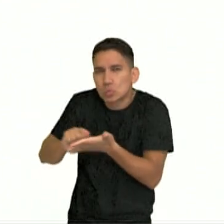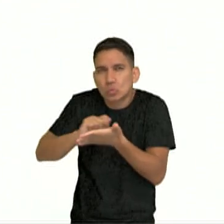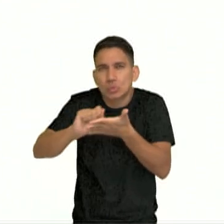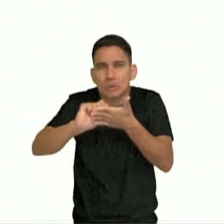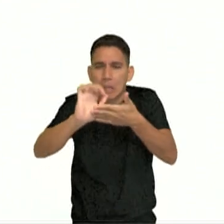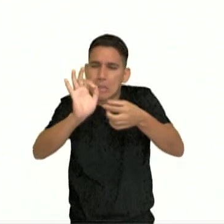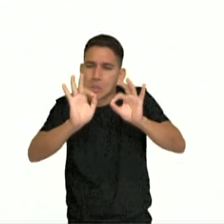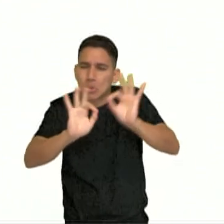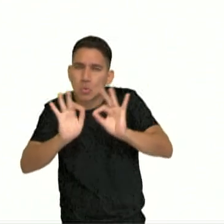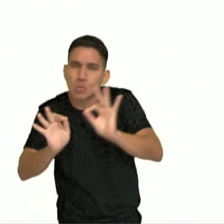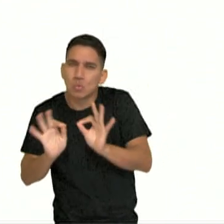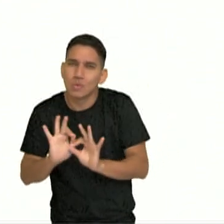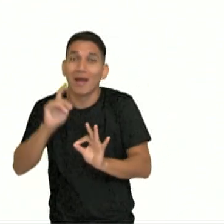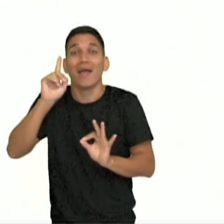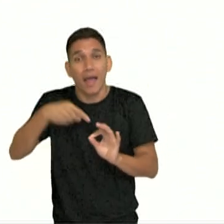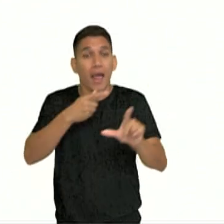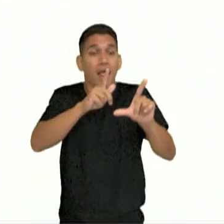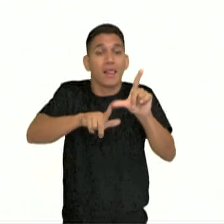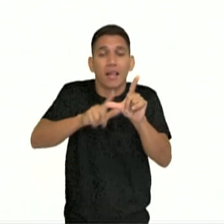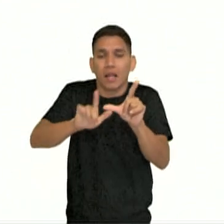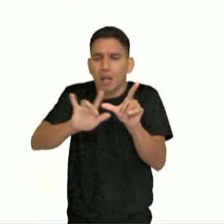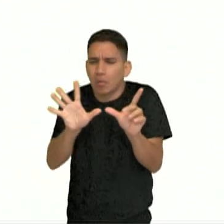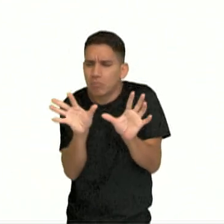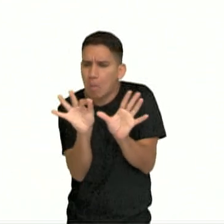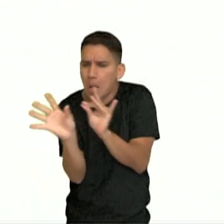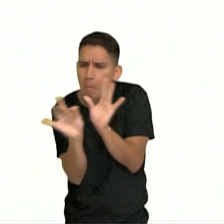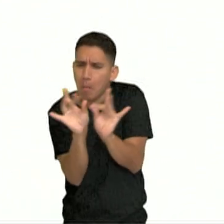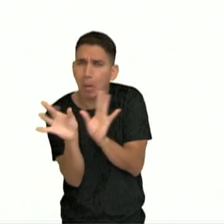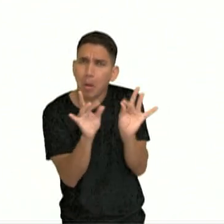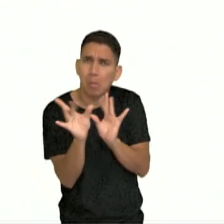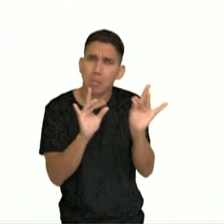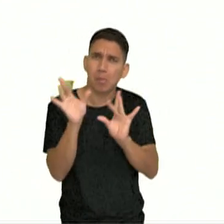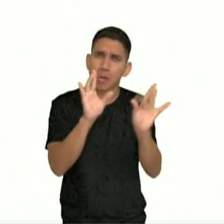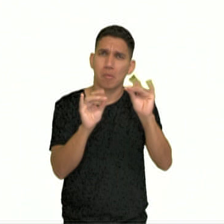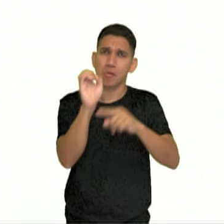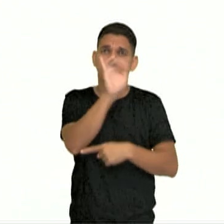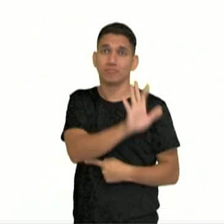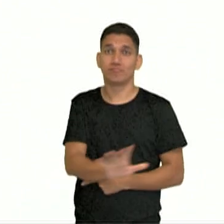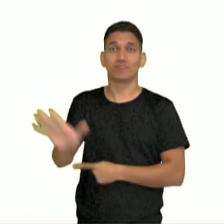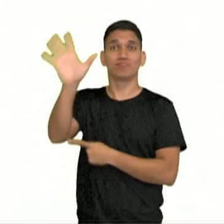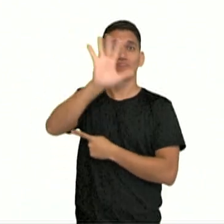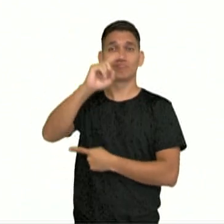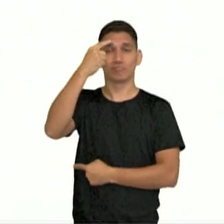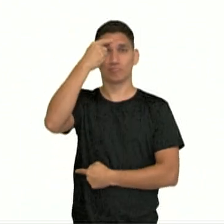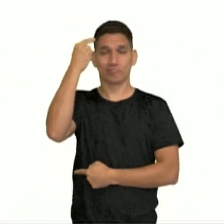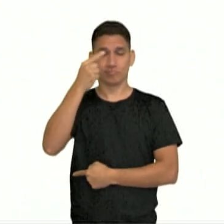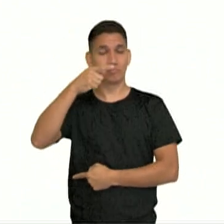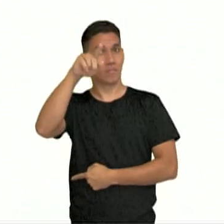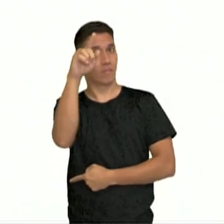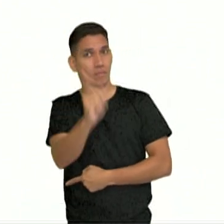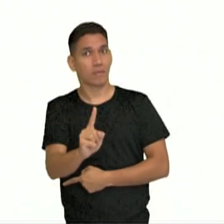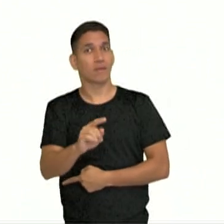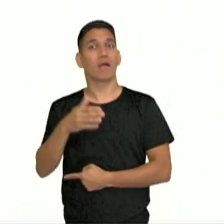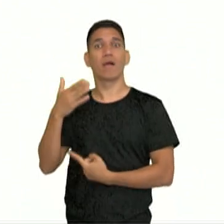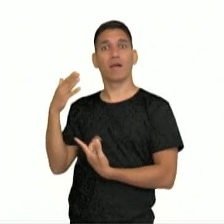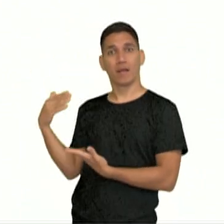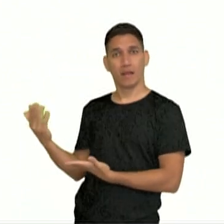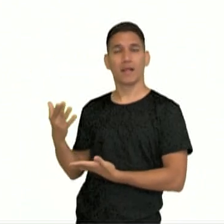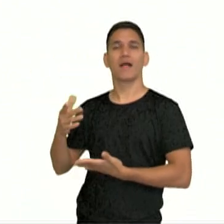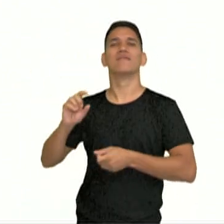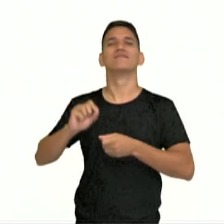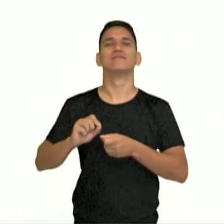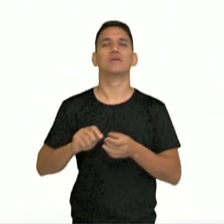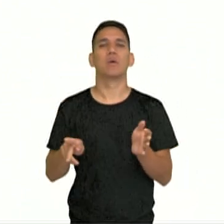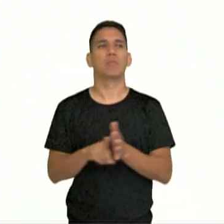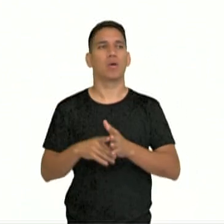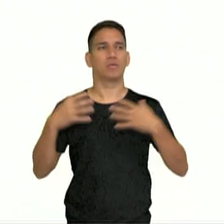Tá? Essas são as letras, a junção das letras que formam o Harry Potter. E aqui, ó, Harry Potter formando